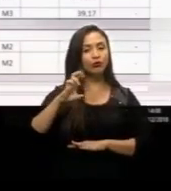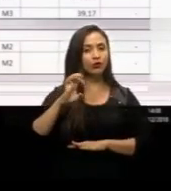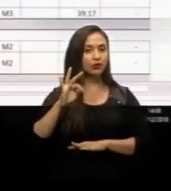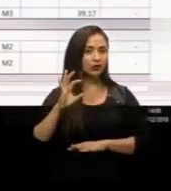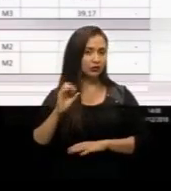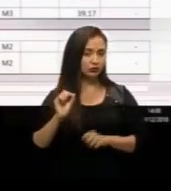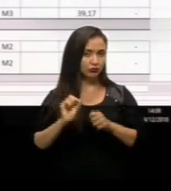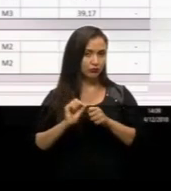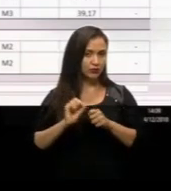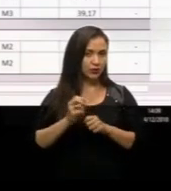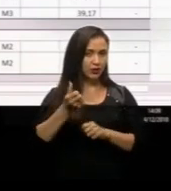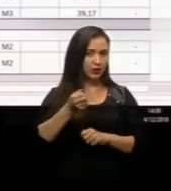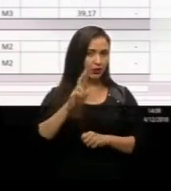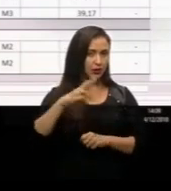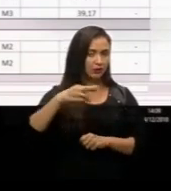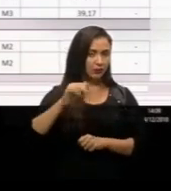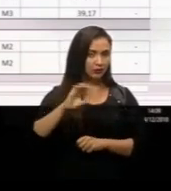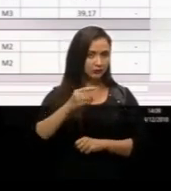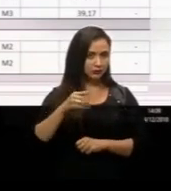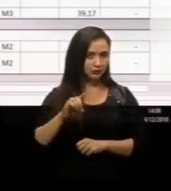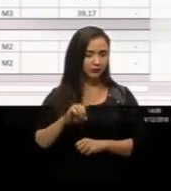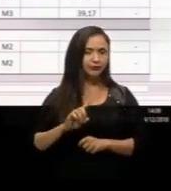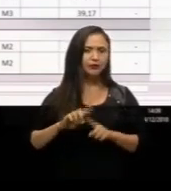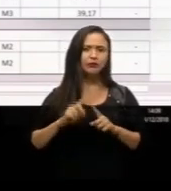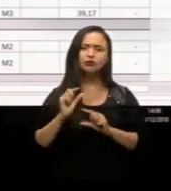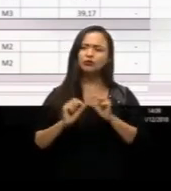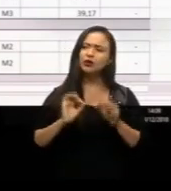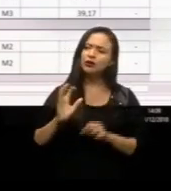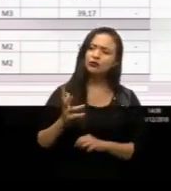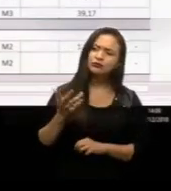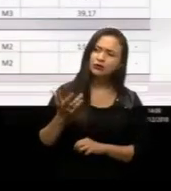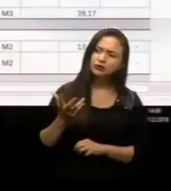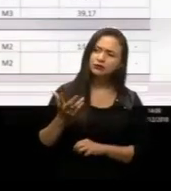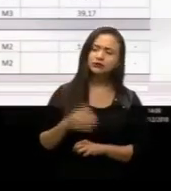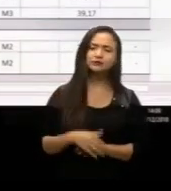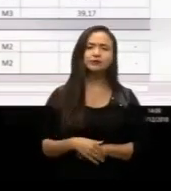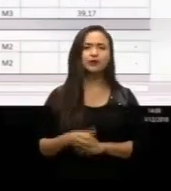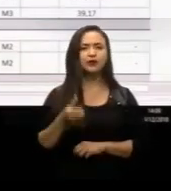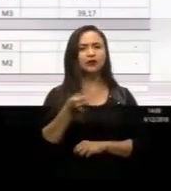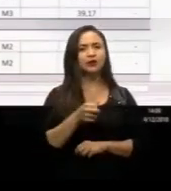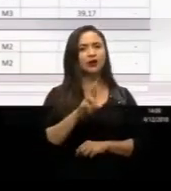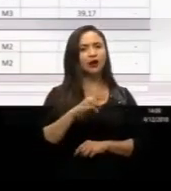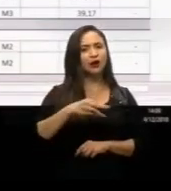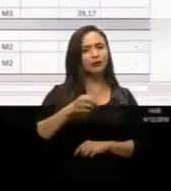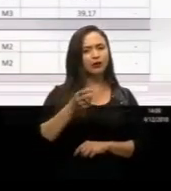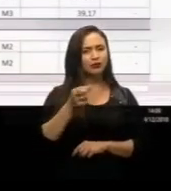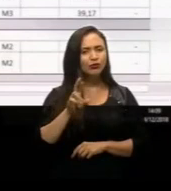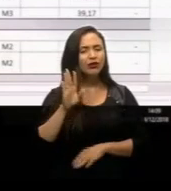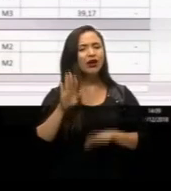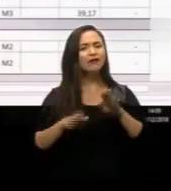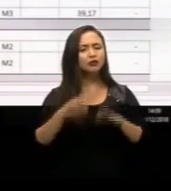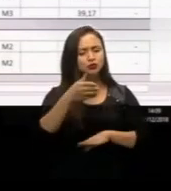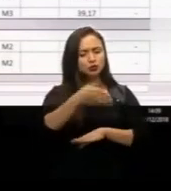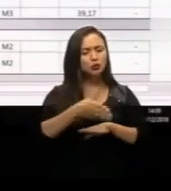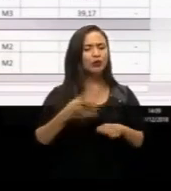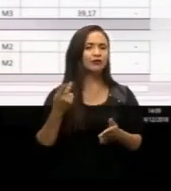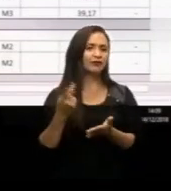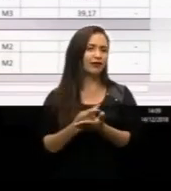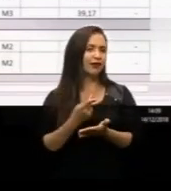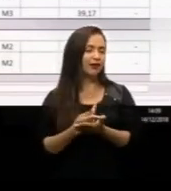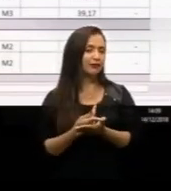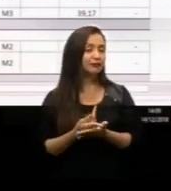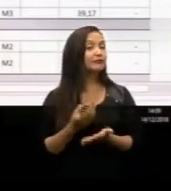fazer essa armação. Só que daí o que acontece? O armador ele vai cortar um pouco errado, vai faltar